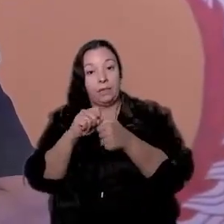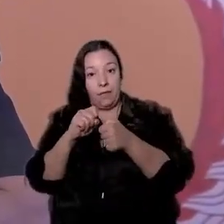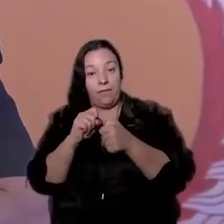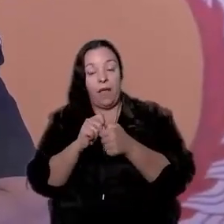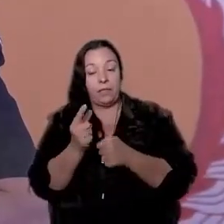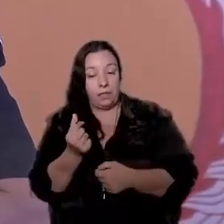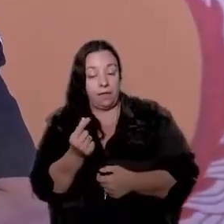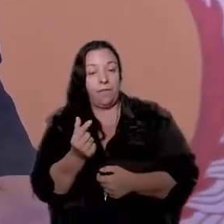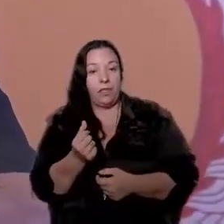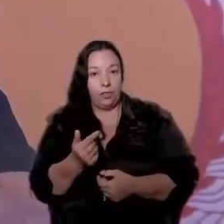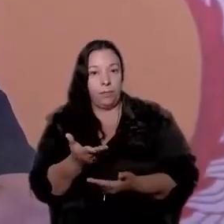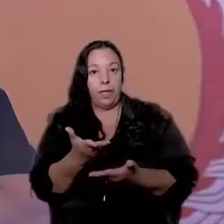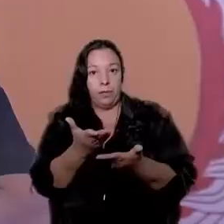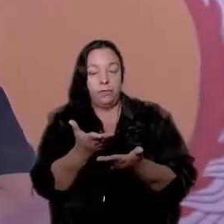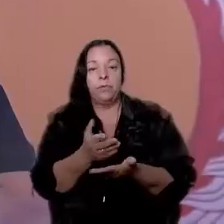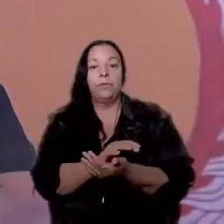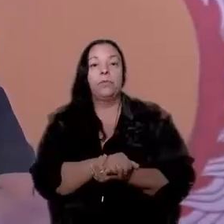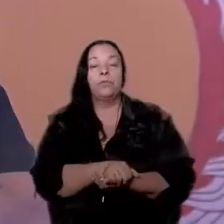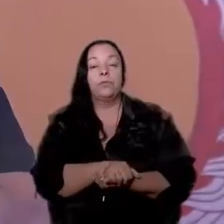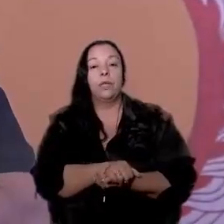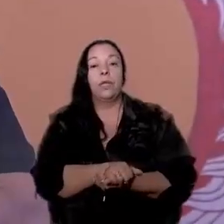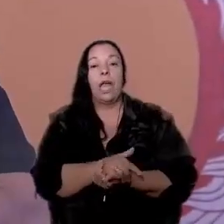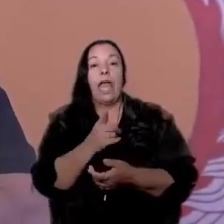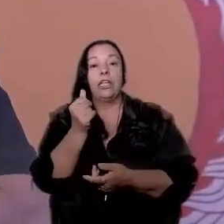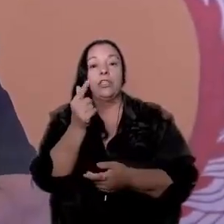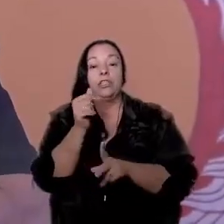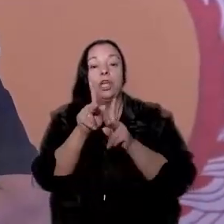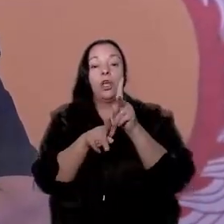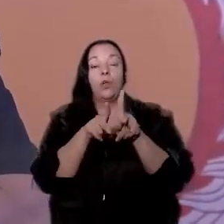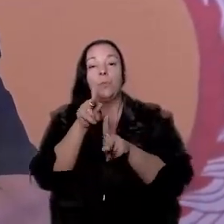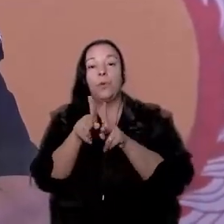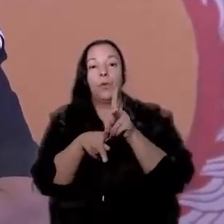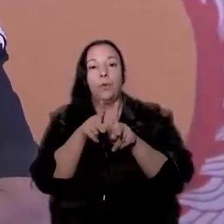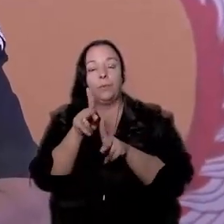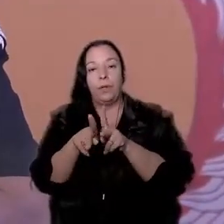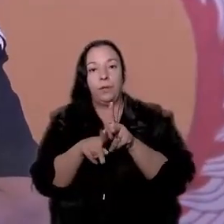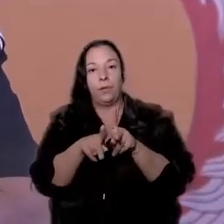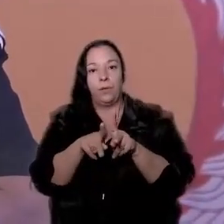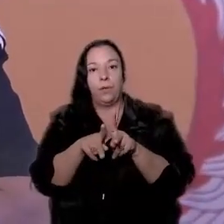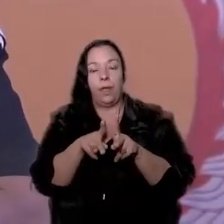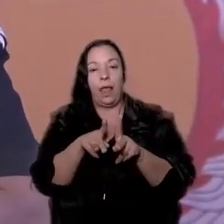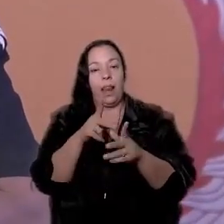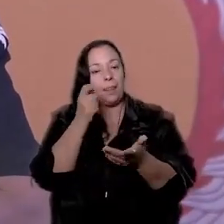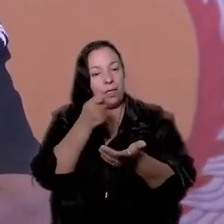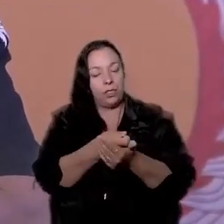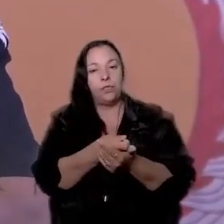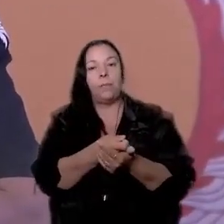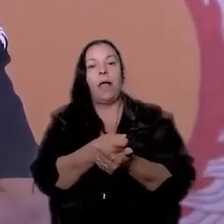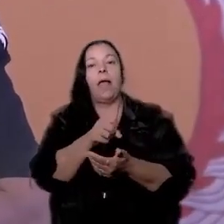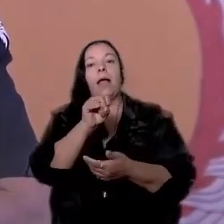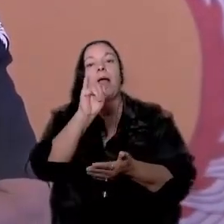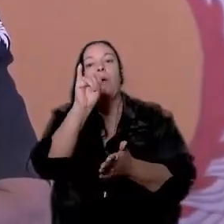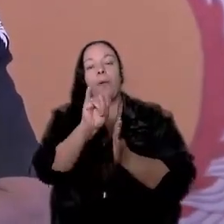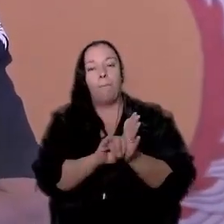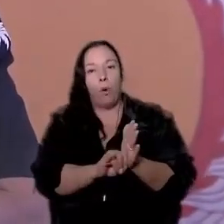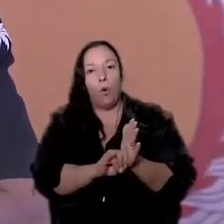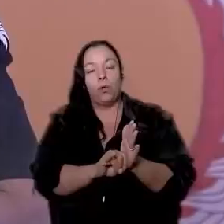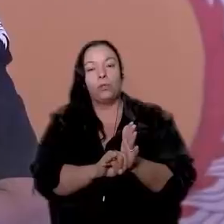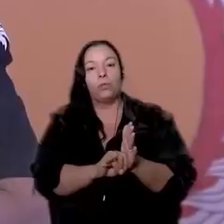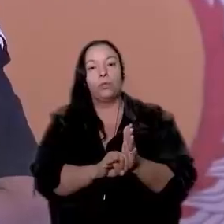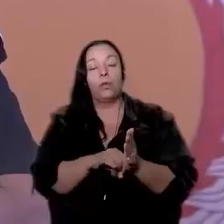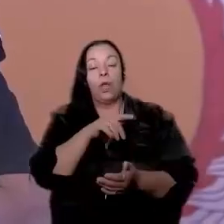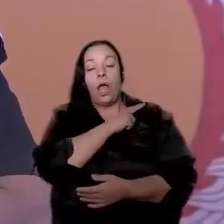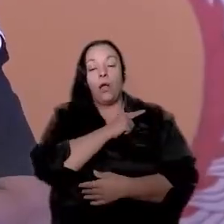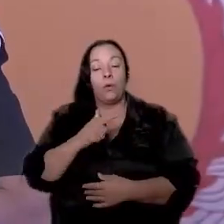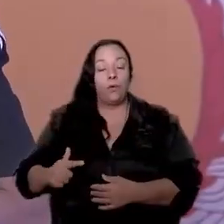investimento, mas esse investimento é de um dinheiro público. Ela deixa de pagar o imposto e o governo federal